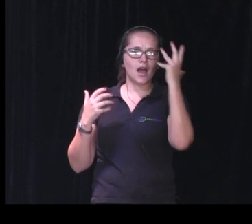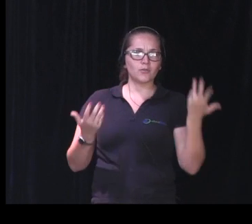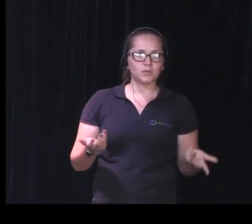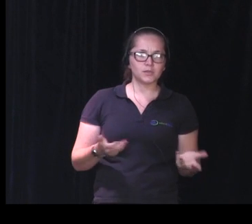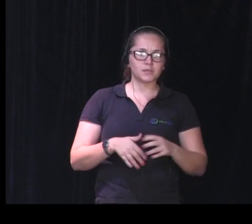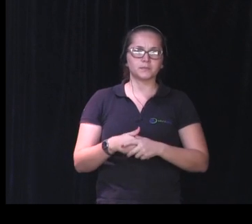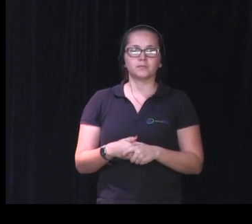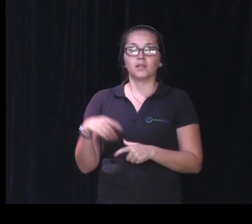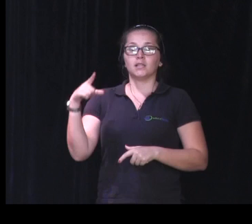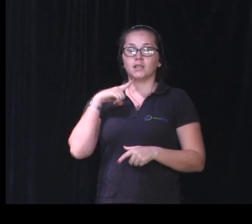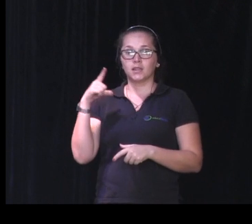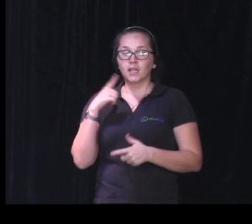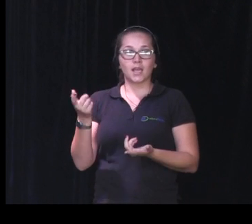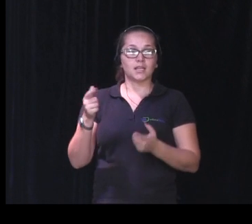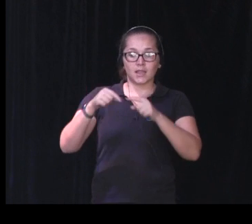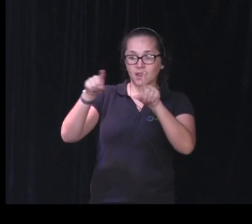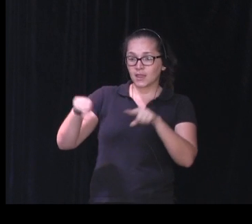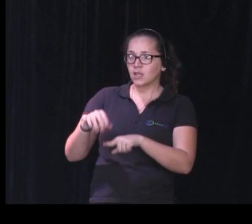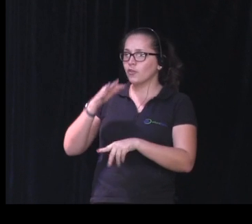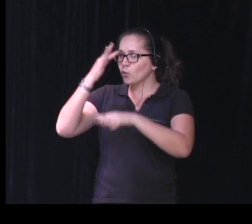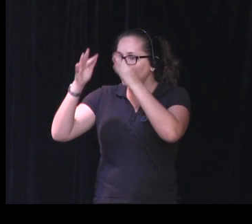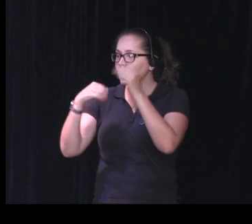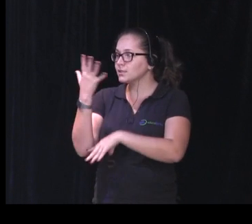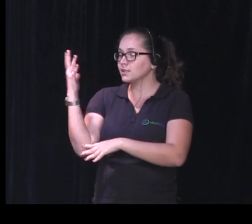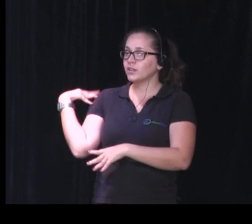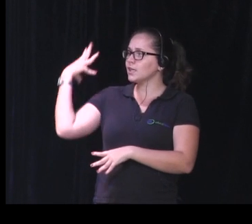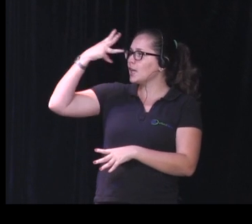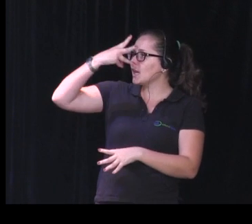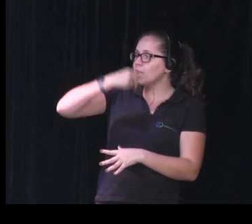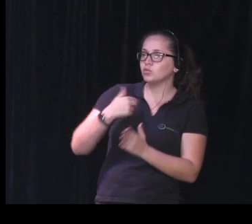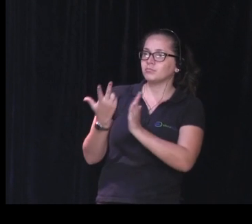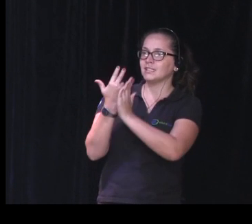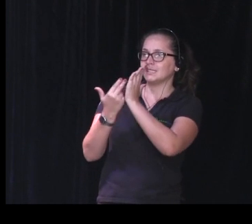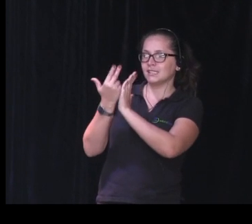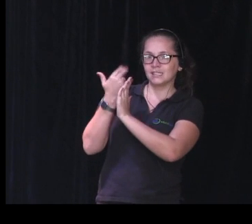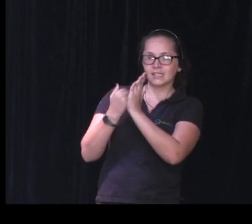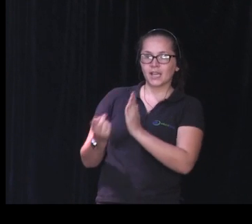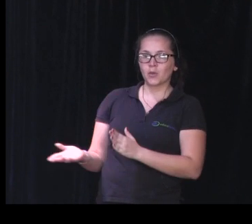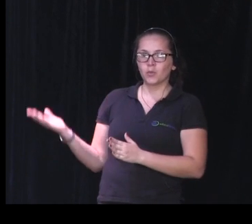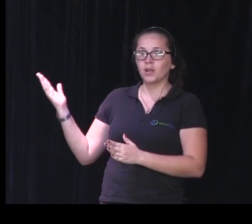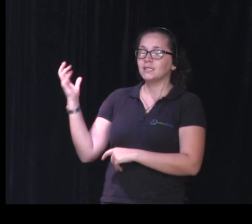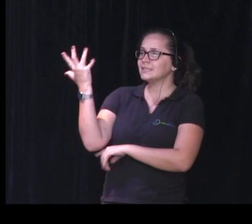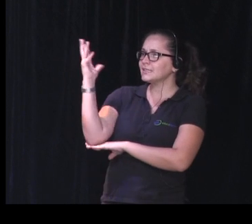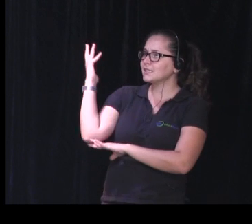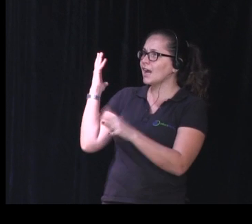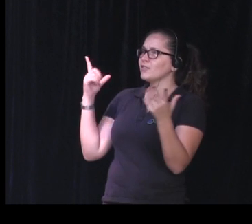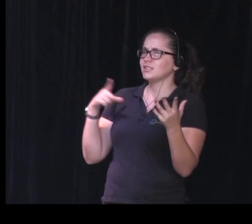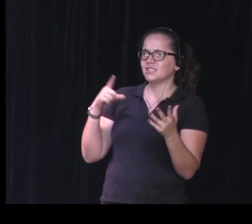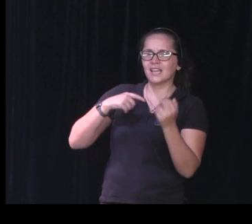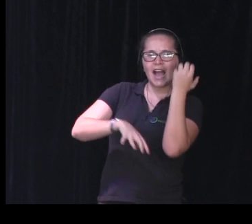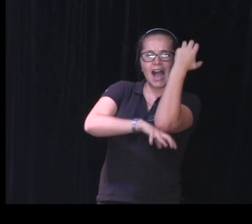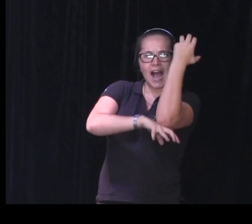tem árvores, tem floresta. Vejam que beleza esses